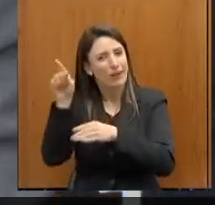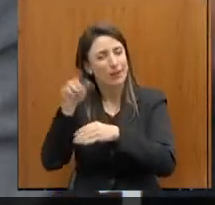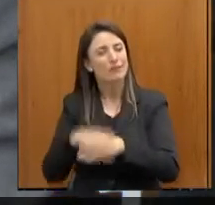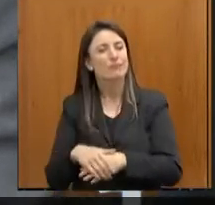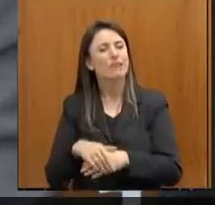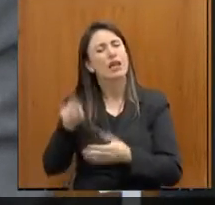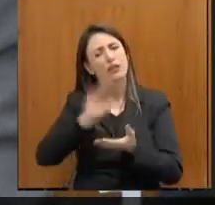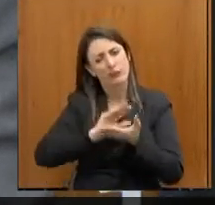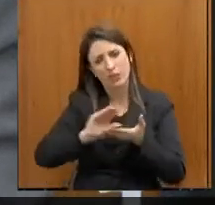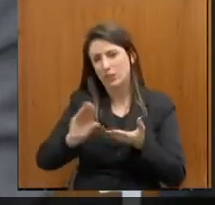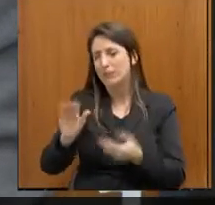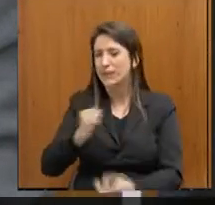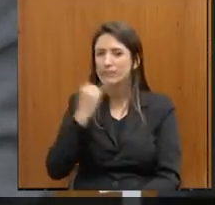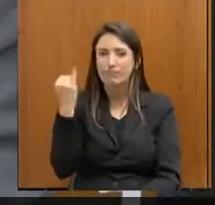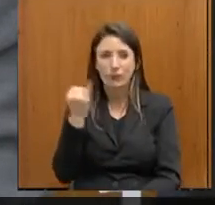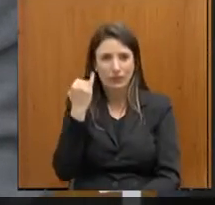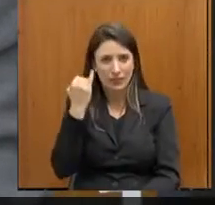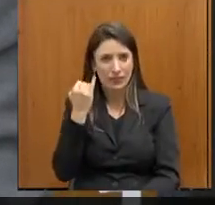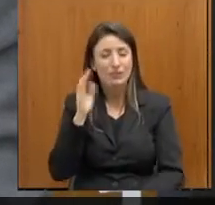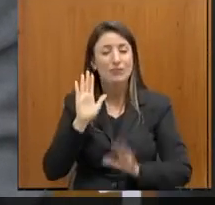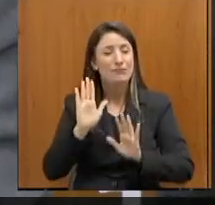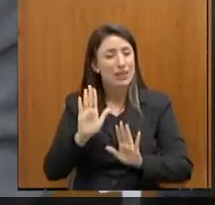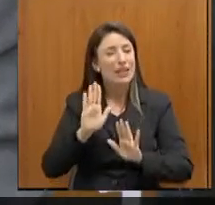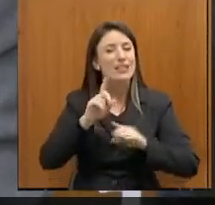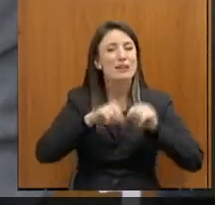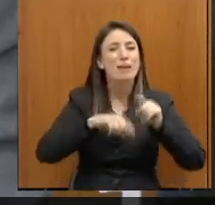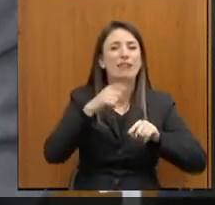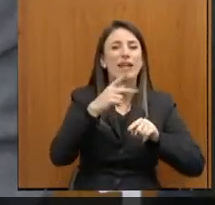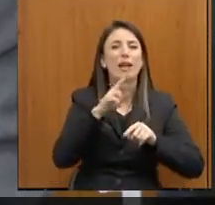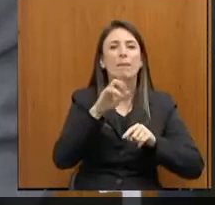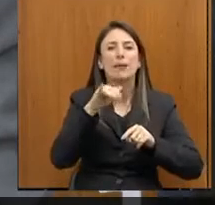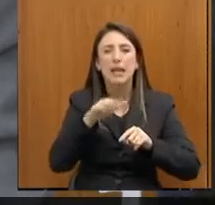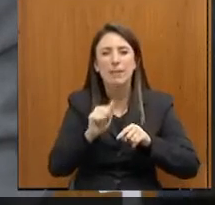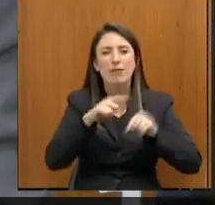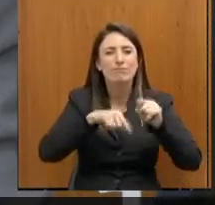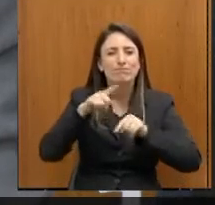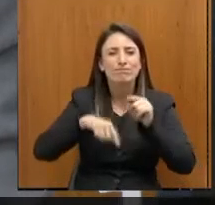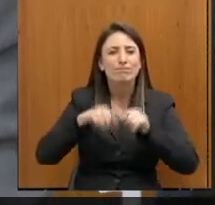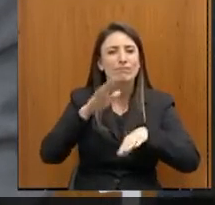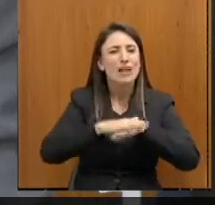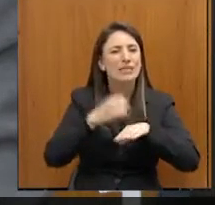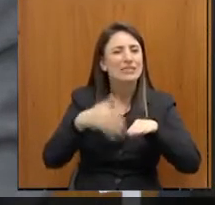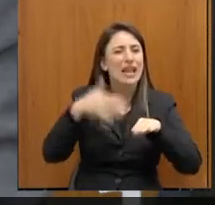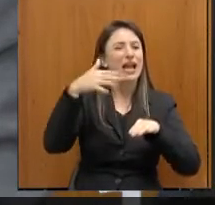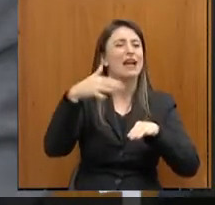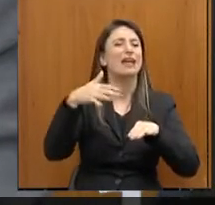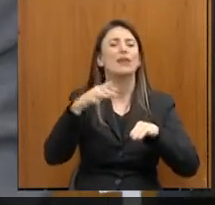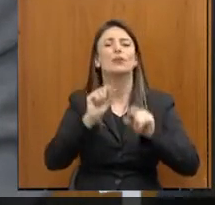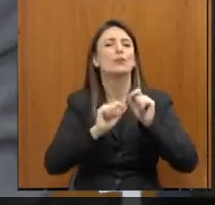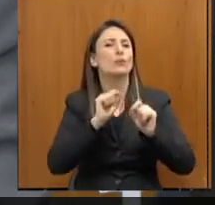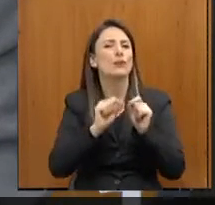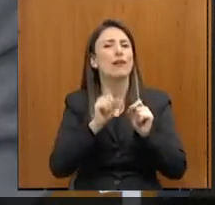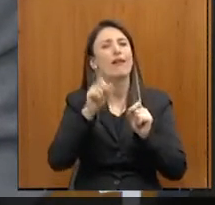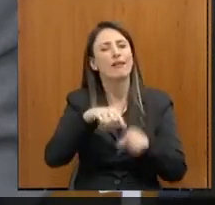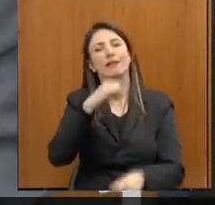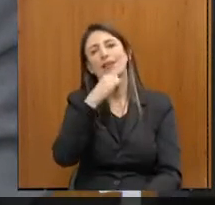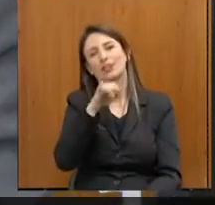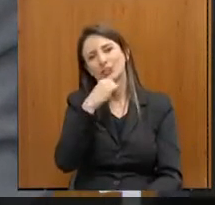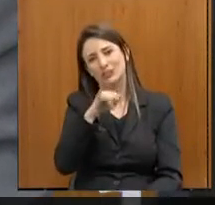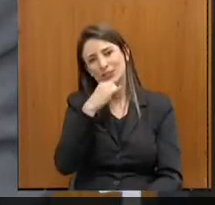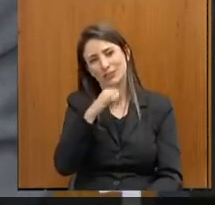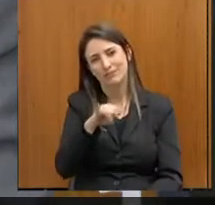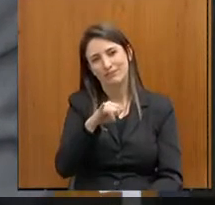importante mas o a matéria-prima mais cara tem sido a questão é energética